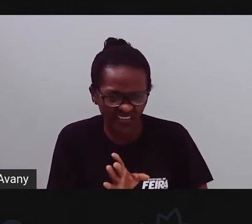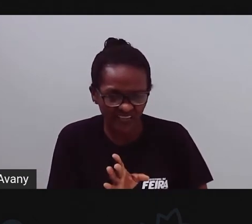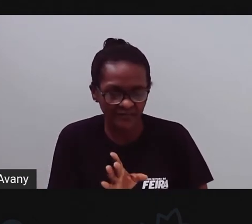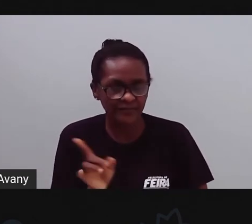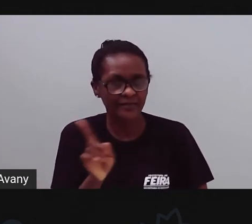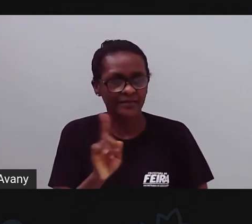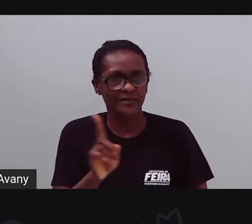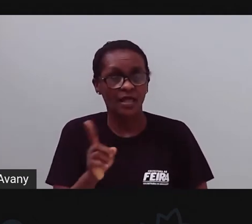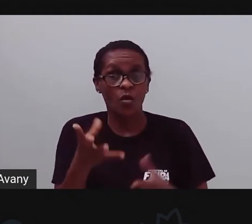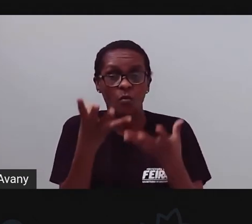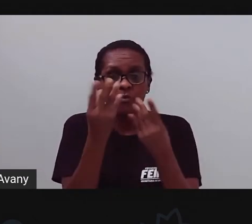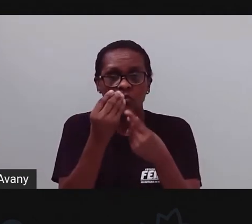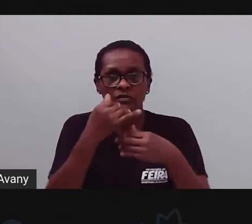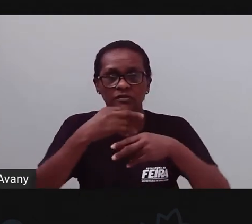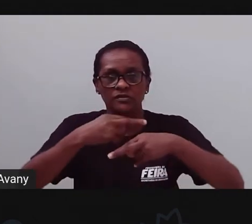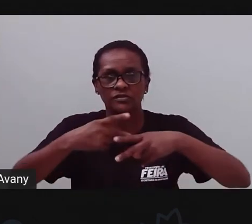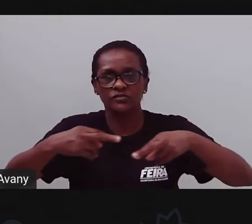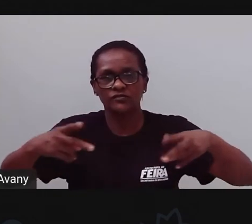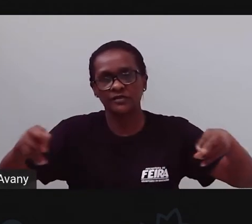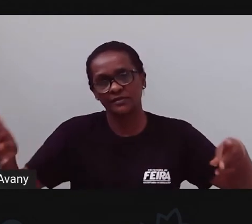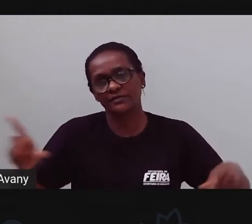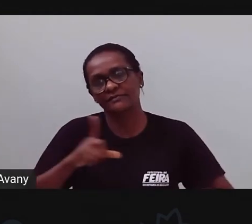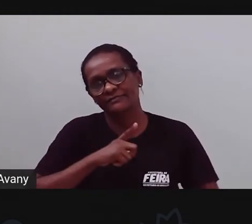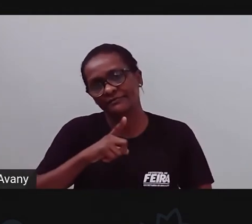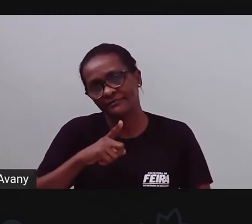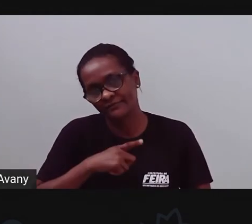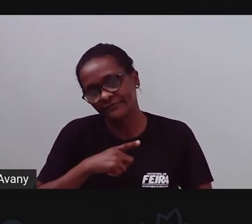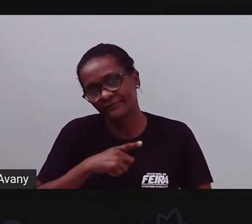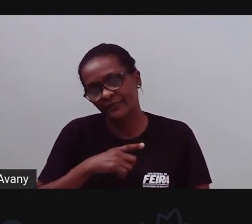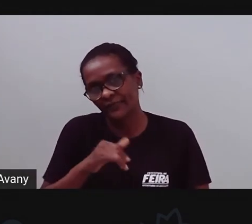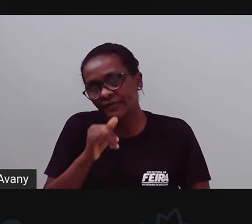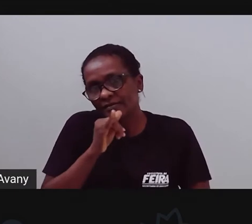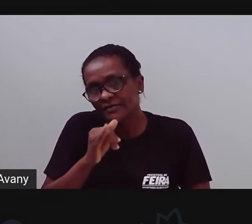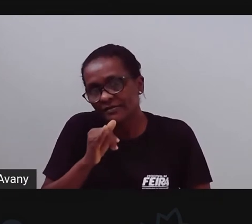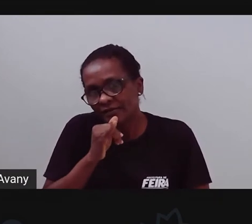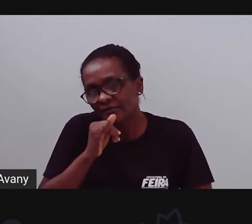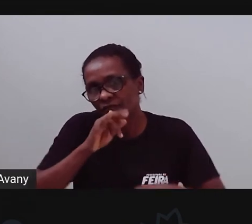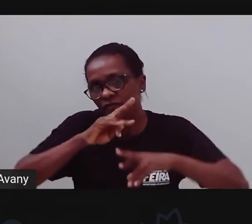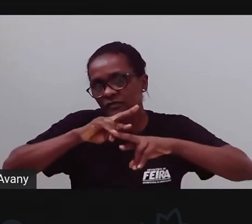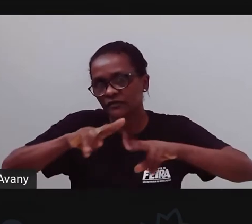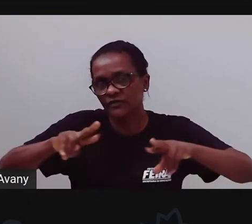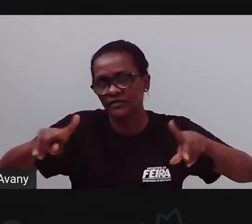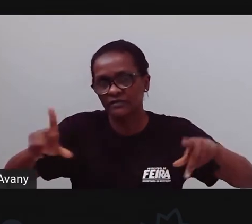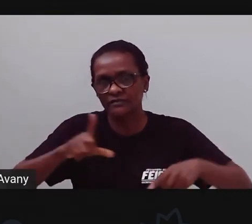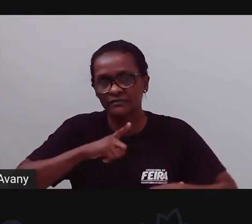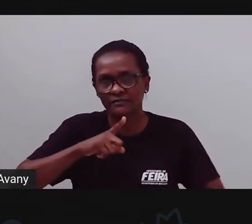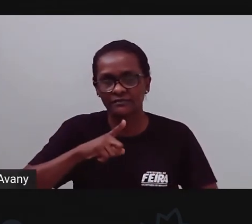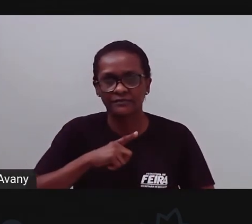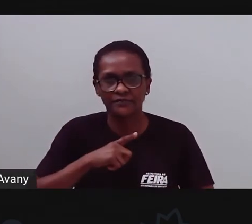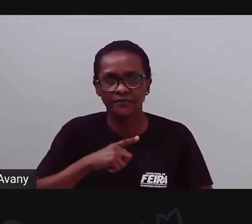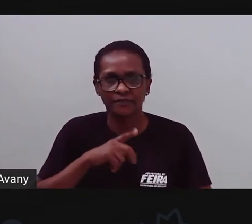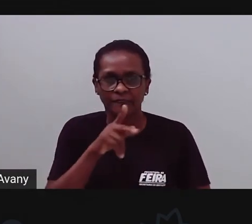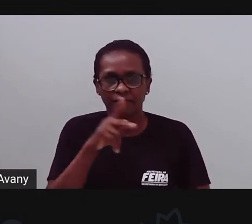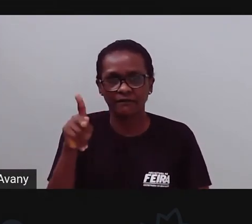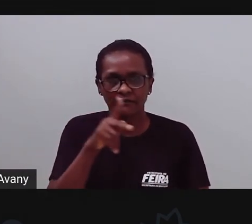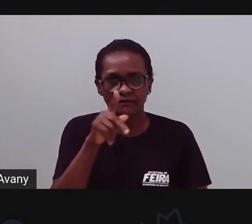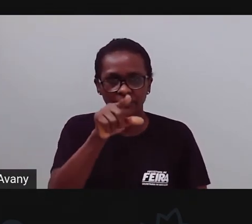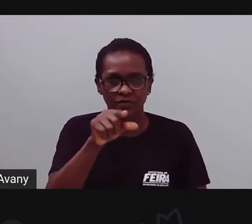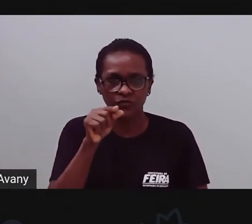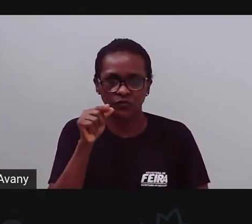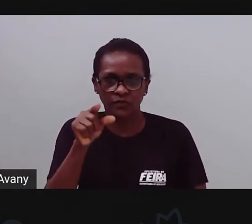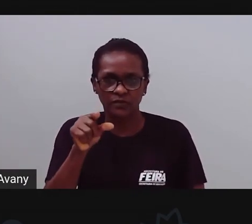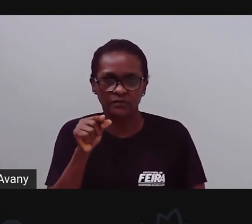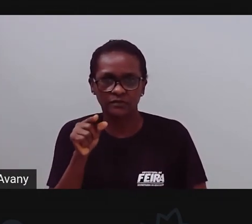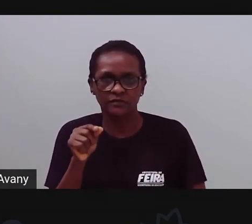porque tem vários tipos de festa vários tipos de eventos da bom e aprovar aí selecionou alguns tipos de